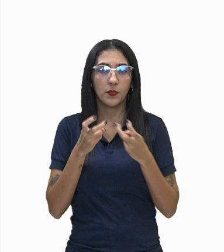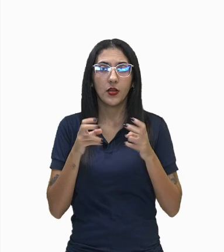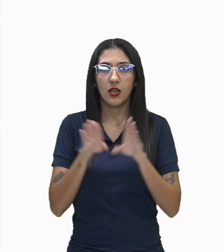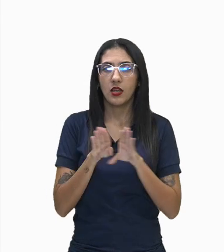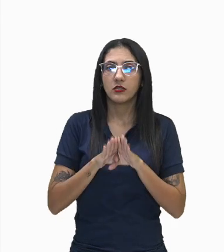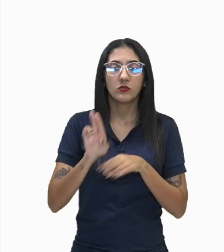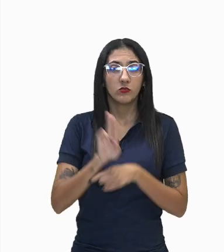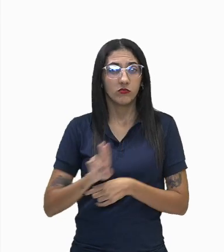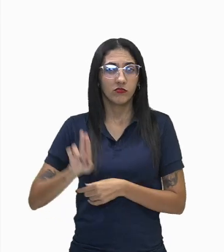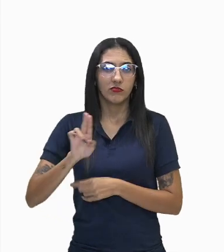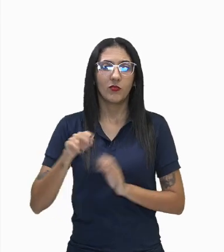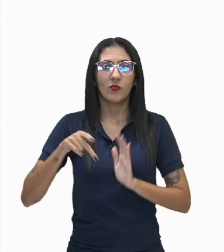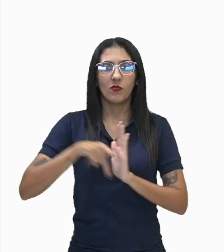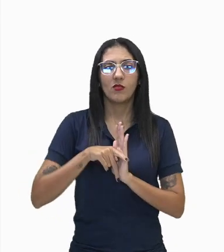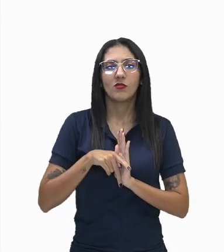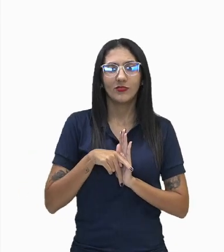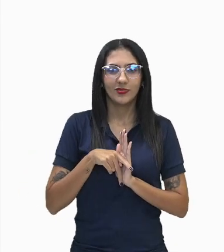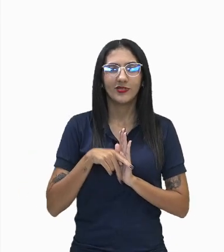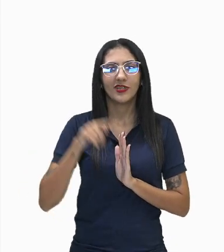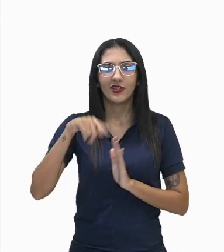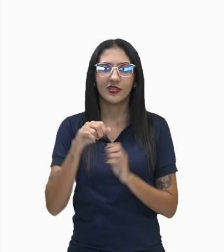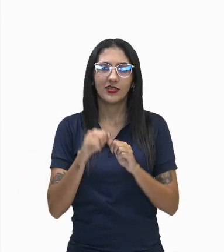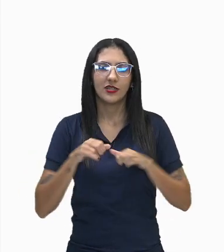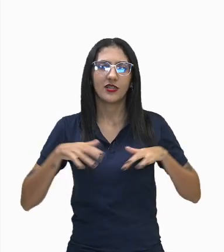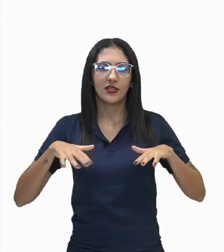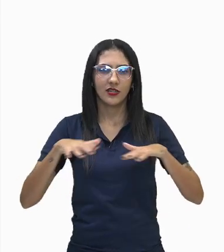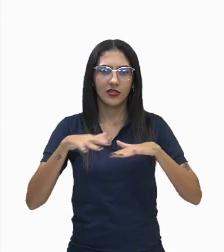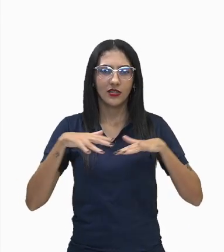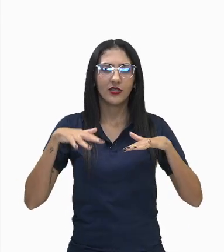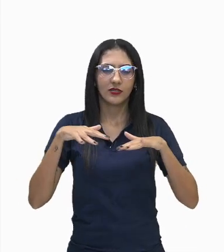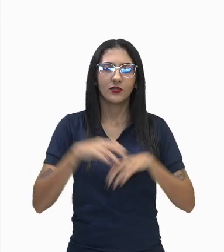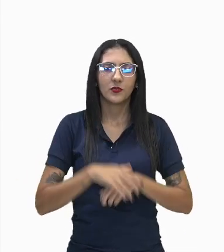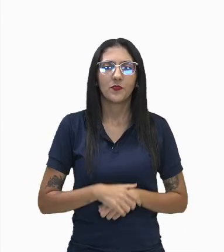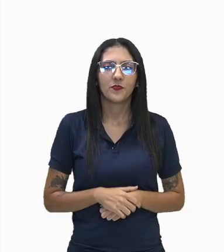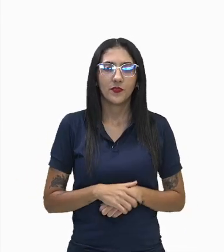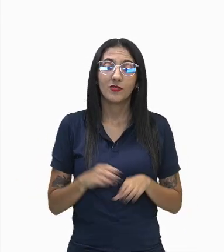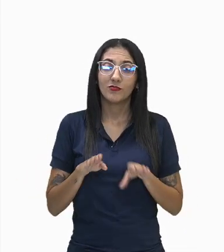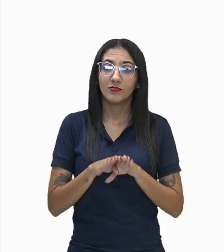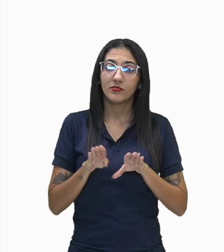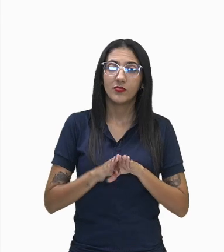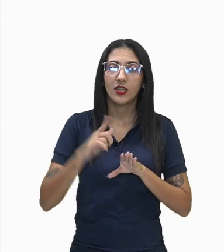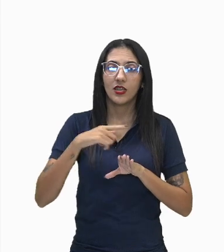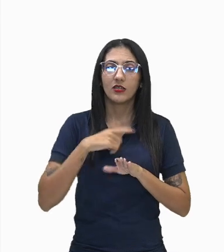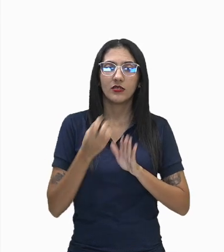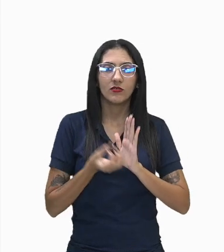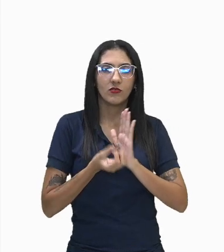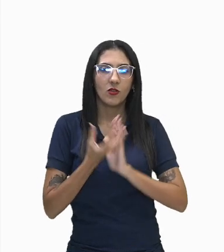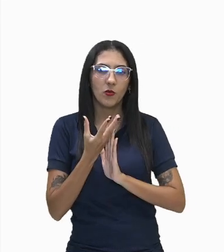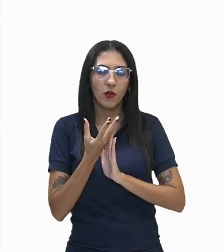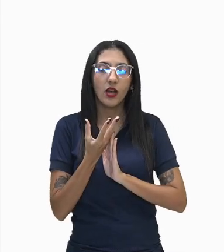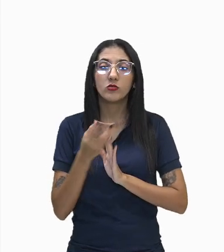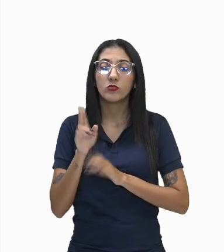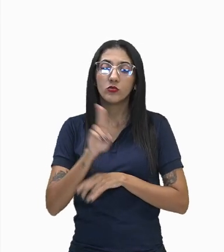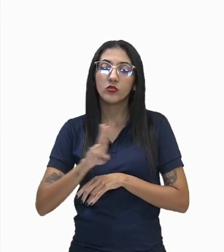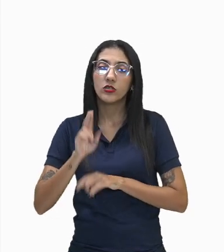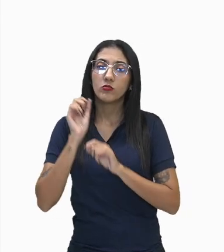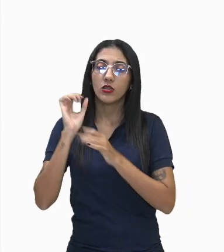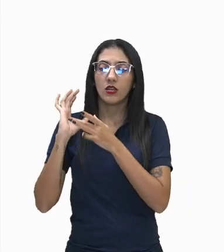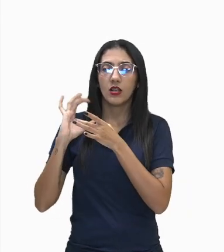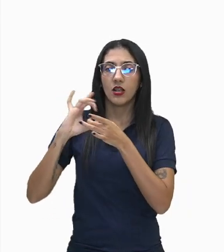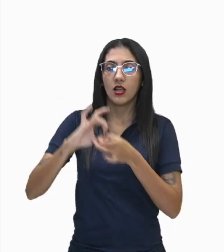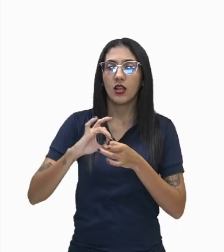nos ritos, que, por sua vez, são formados a partir dos